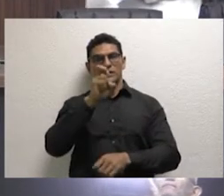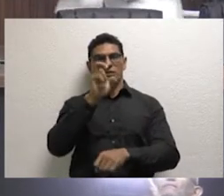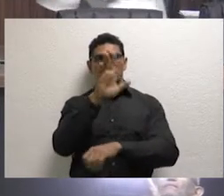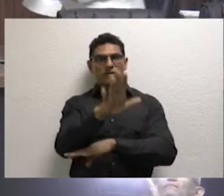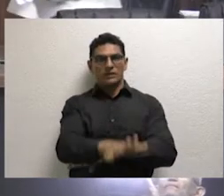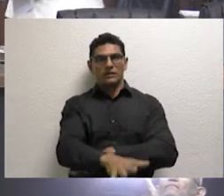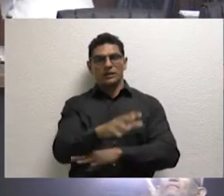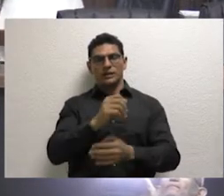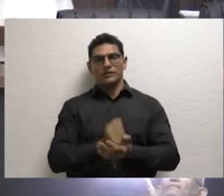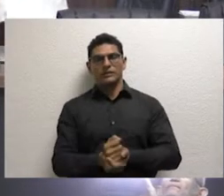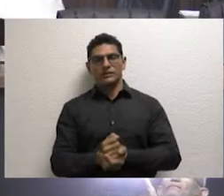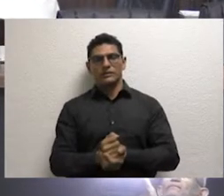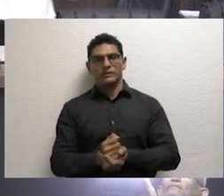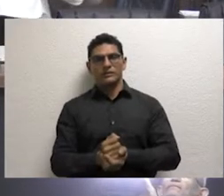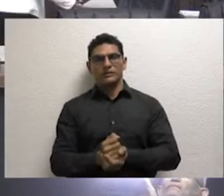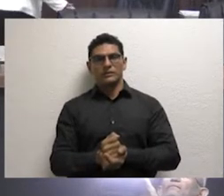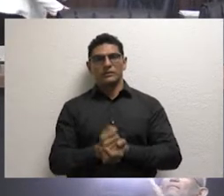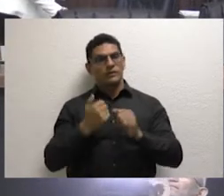Alien Notícias.